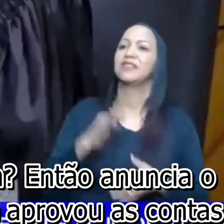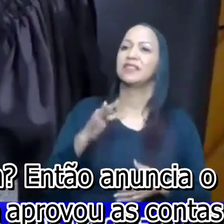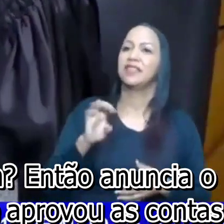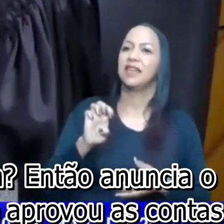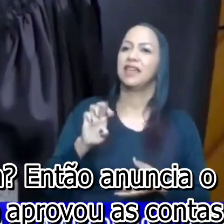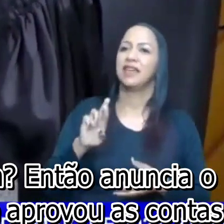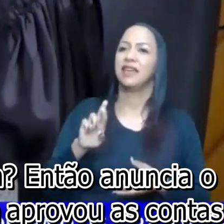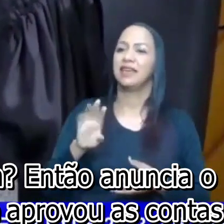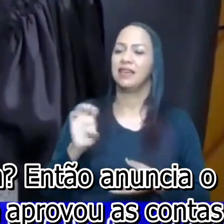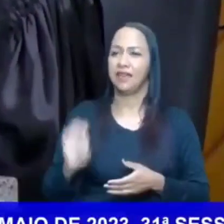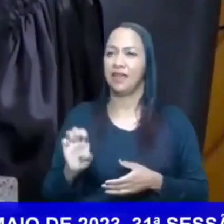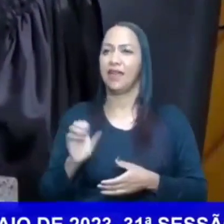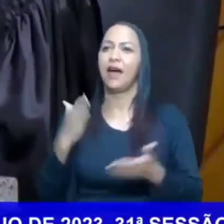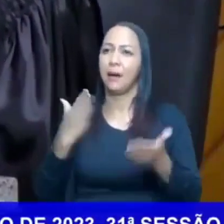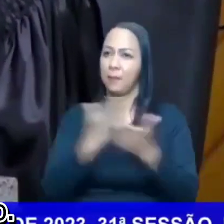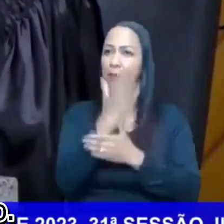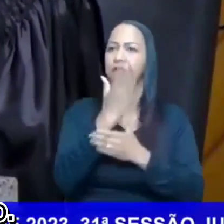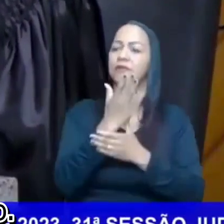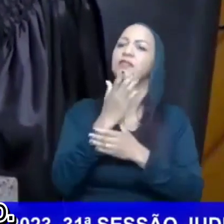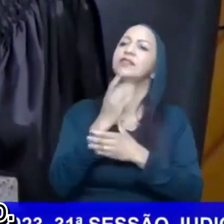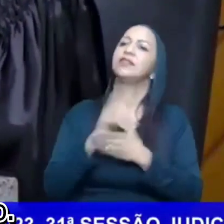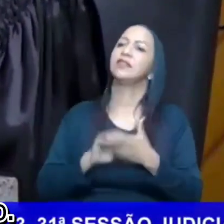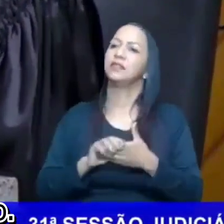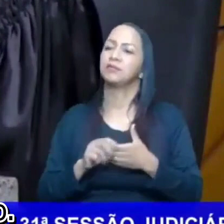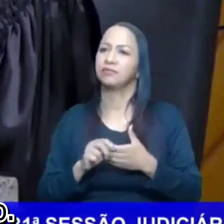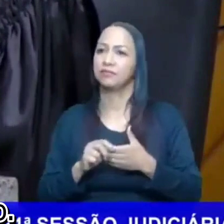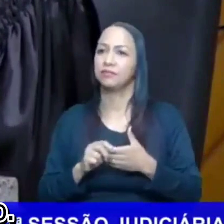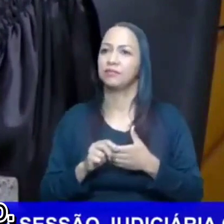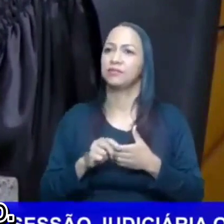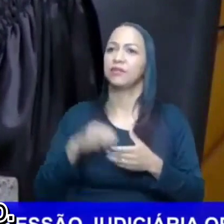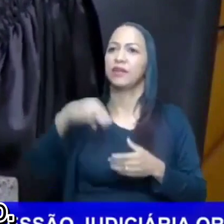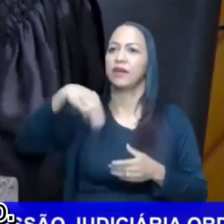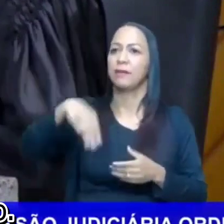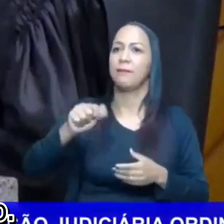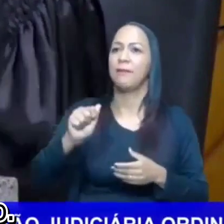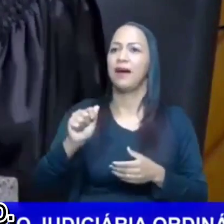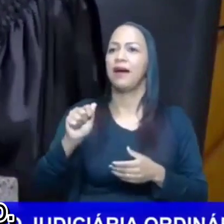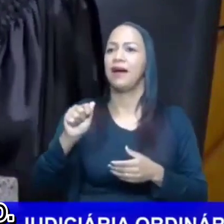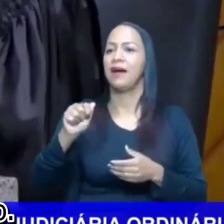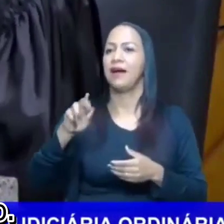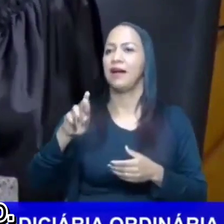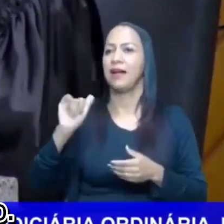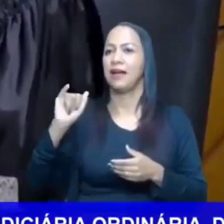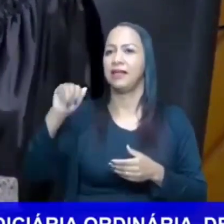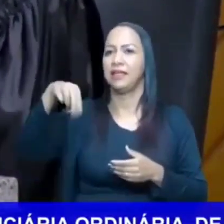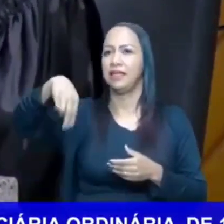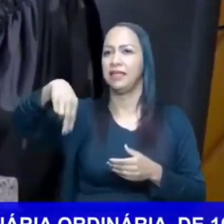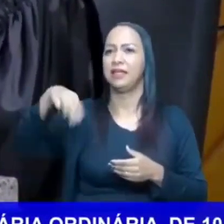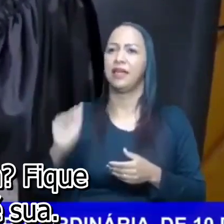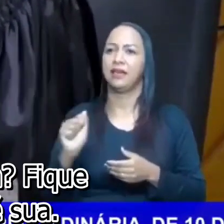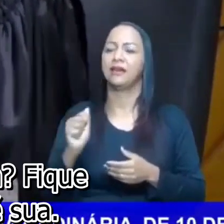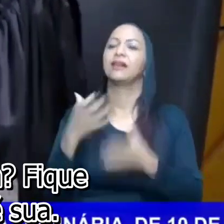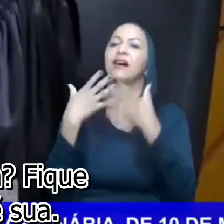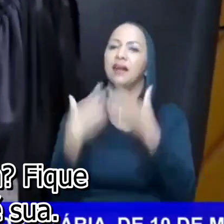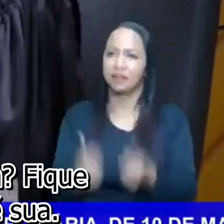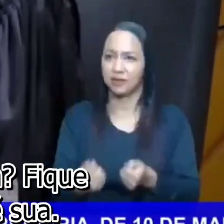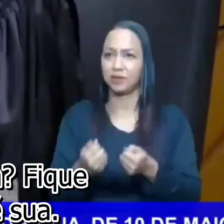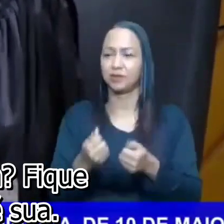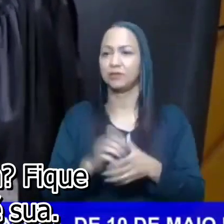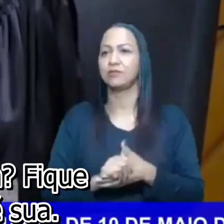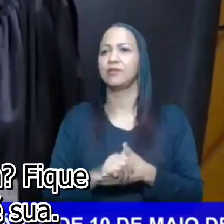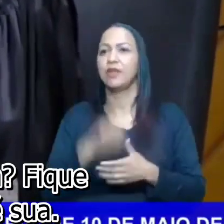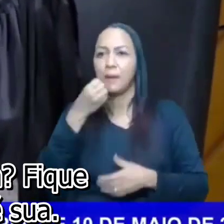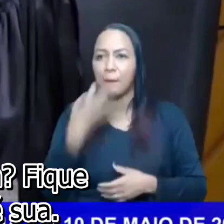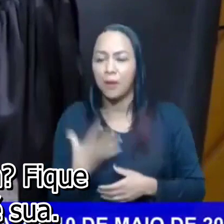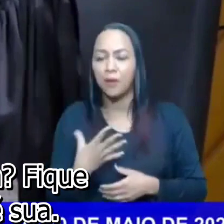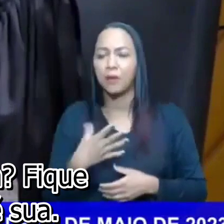à unanimidade, aprovou as contas de Maraína Kellen Martins Souto. Doutor Ercílio, sempre bom